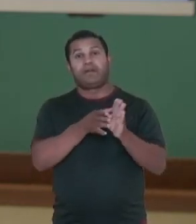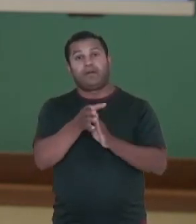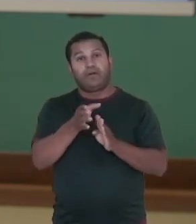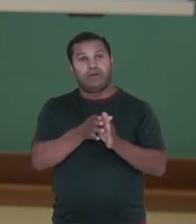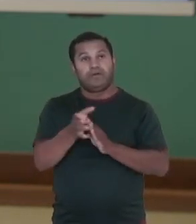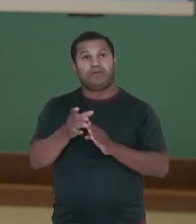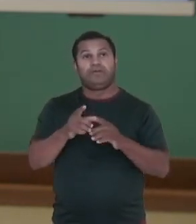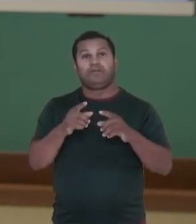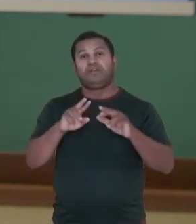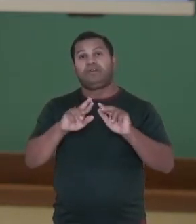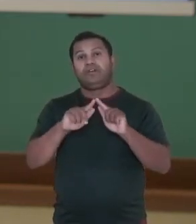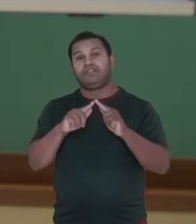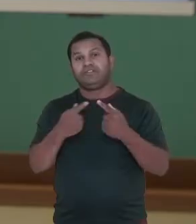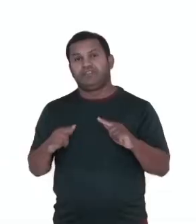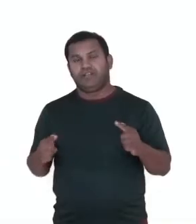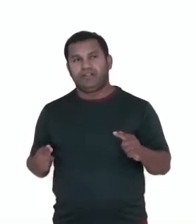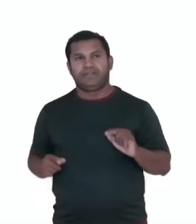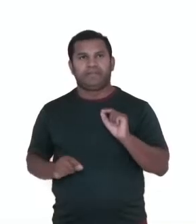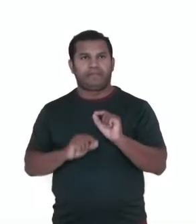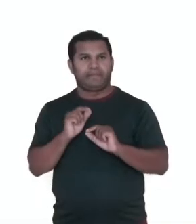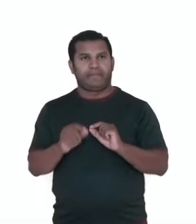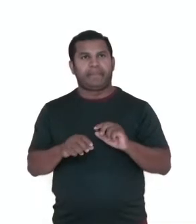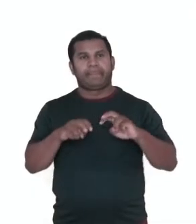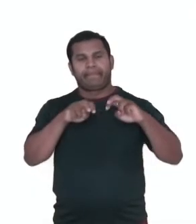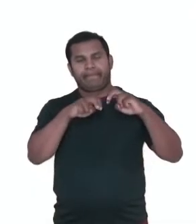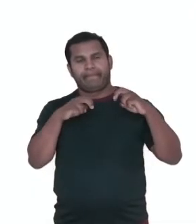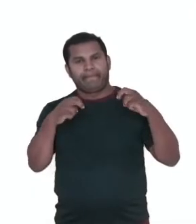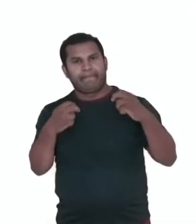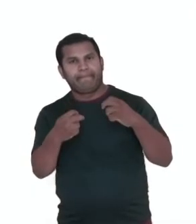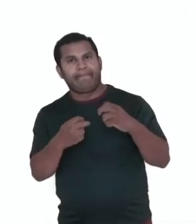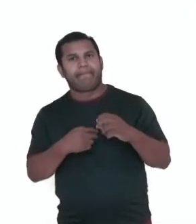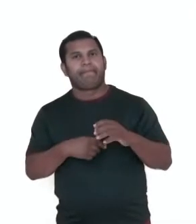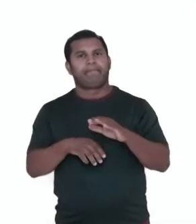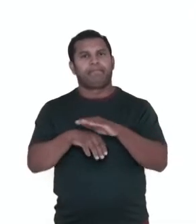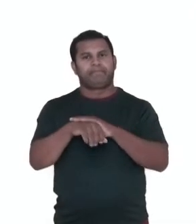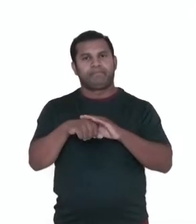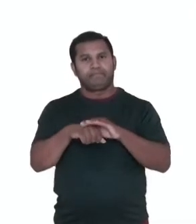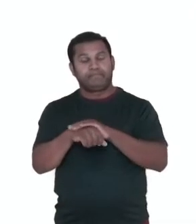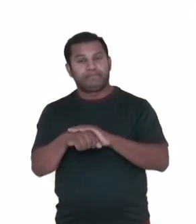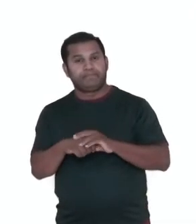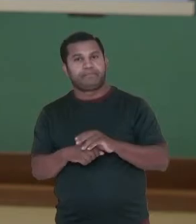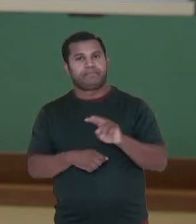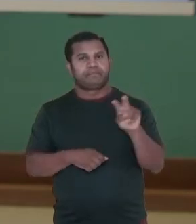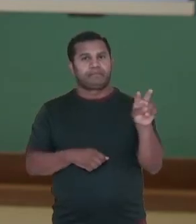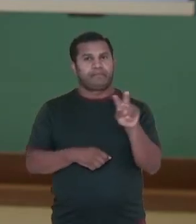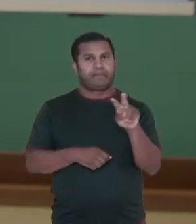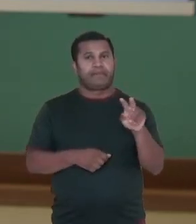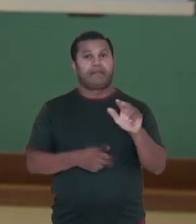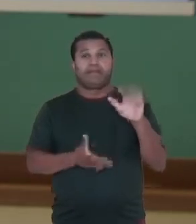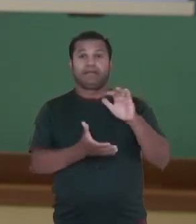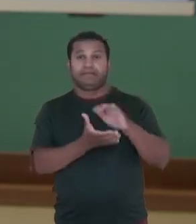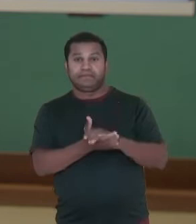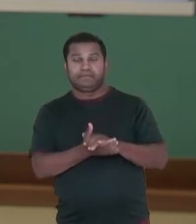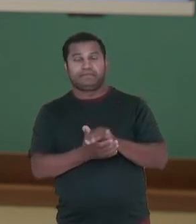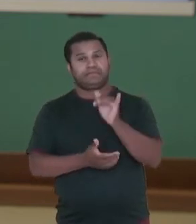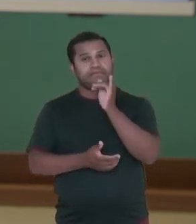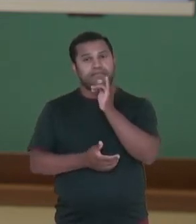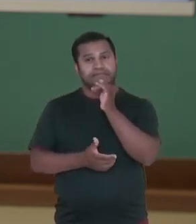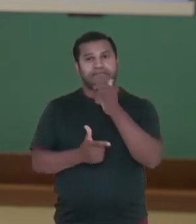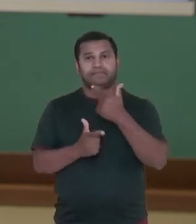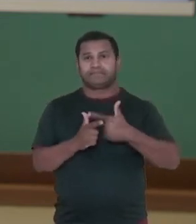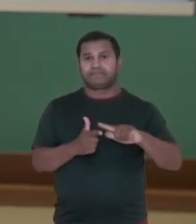foi utilizado por Reed, né? E também esclarecimento genético. O que é isso? Casais que têm problemas,